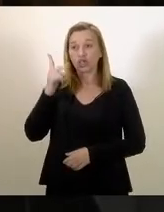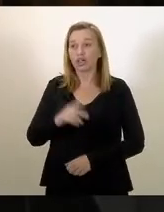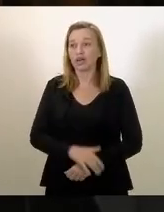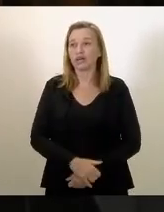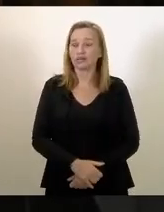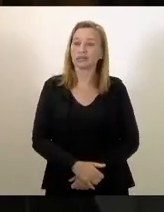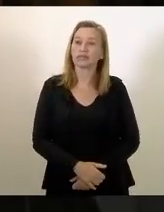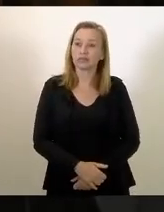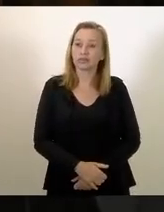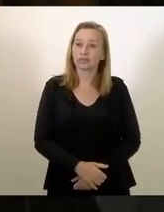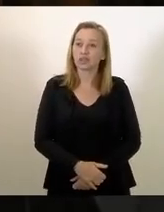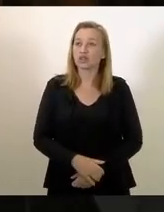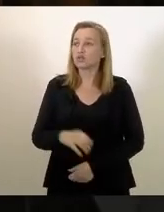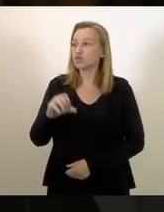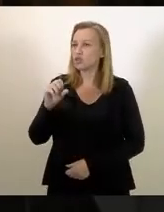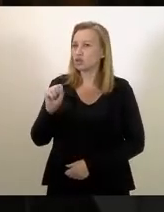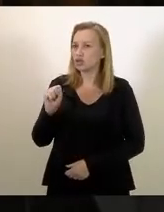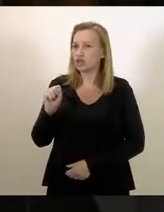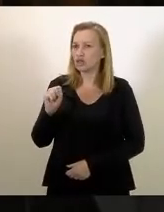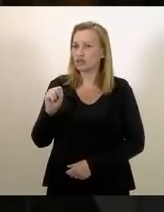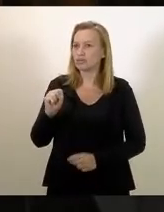professor de sociologia